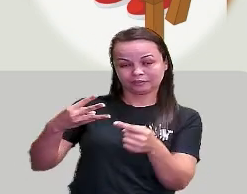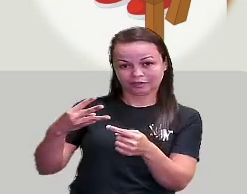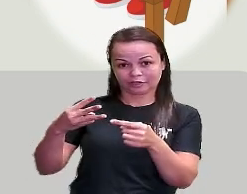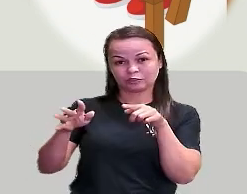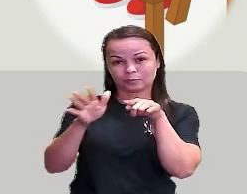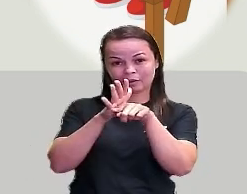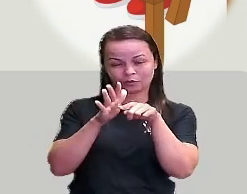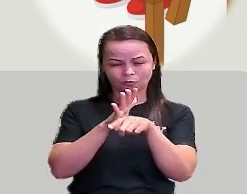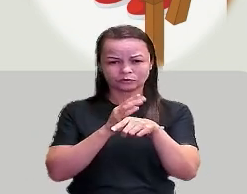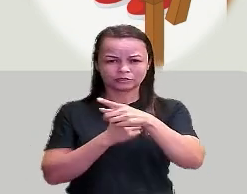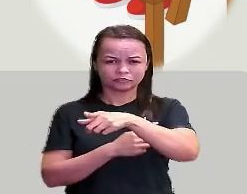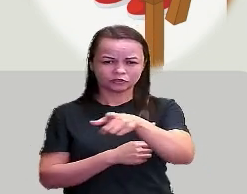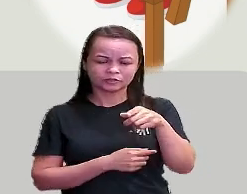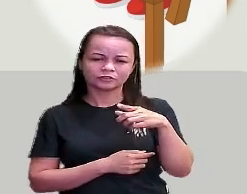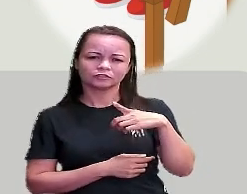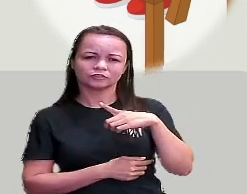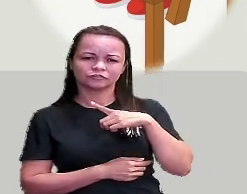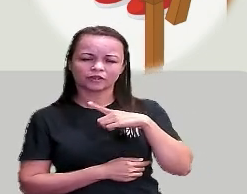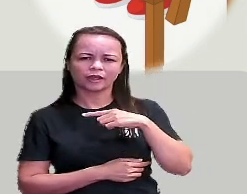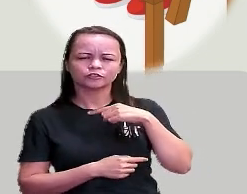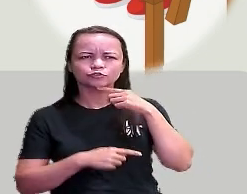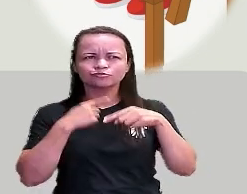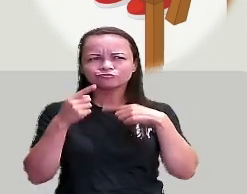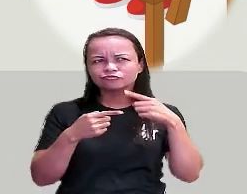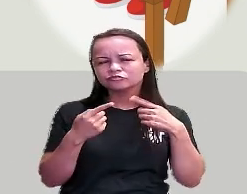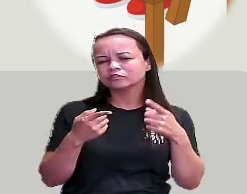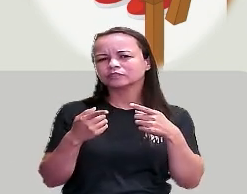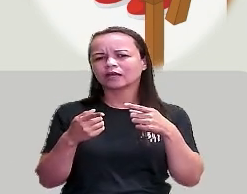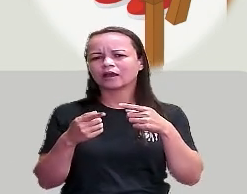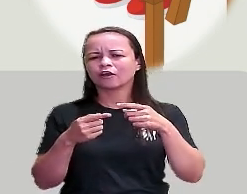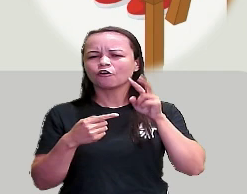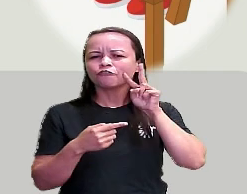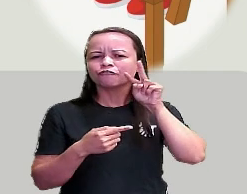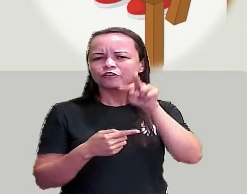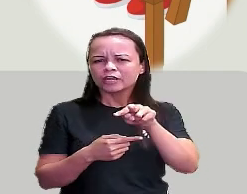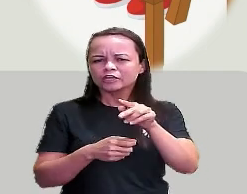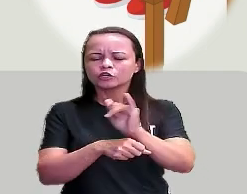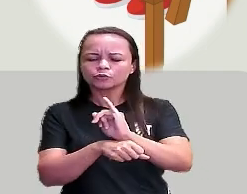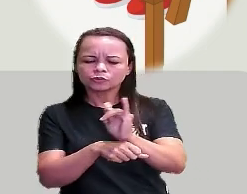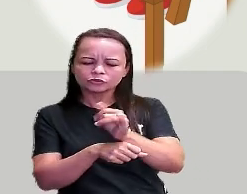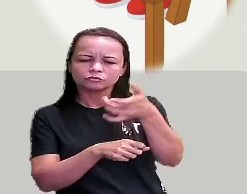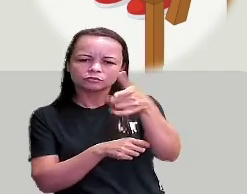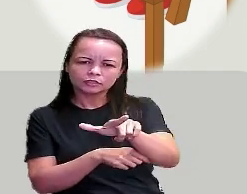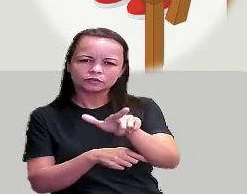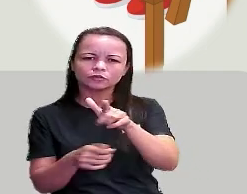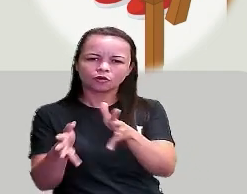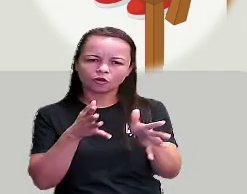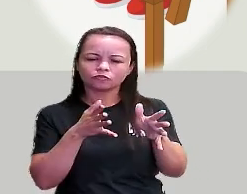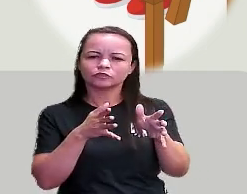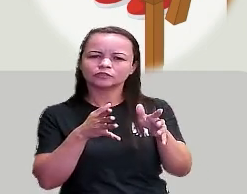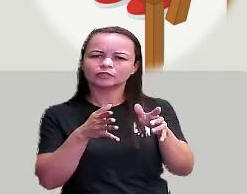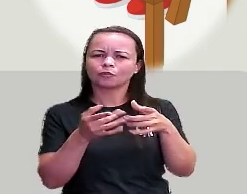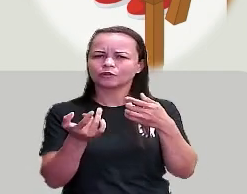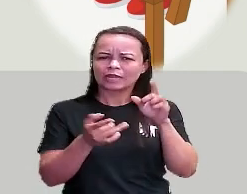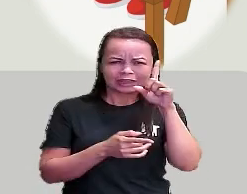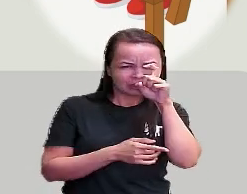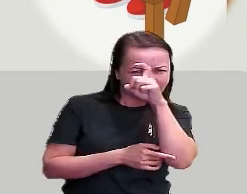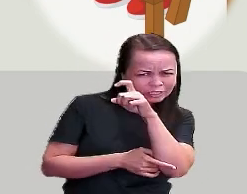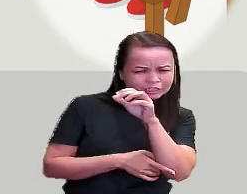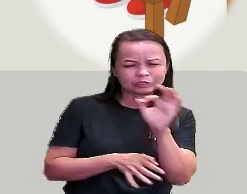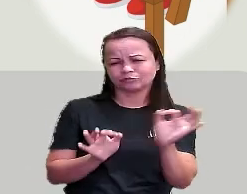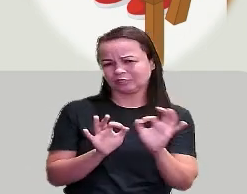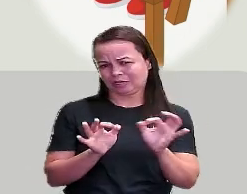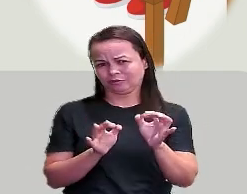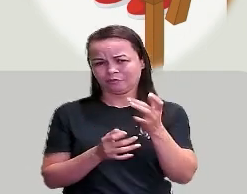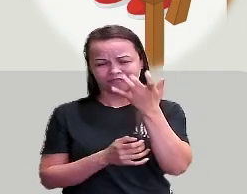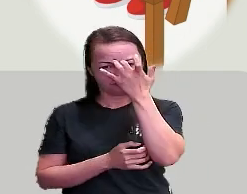você tiver dúvida, assista o texto novamente. Elas não estão difíceis, são perguntas fáceis. Porém, vai precisar que você pense assim,